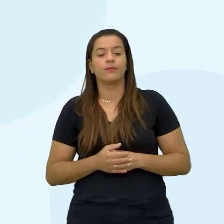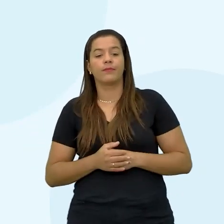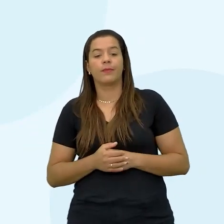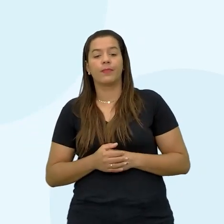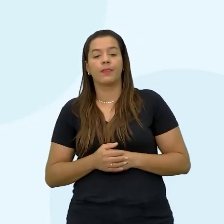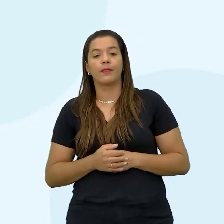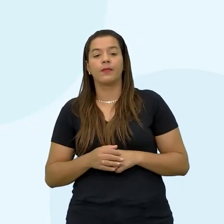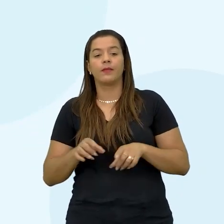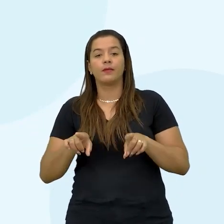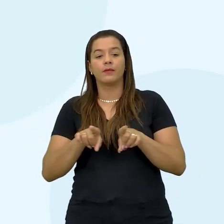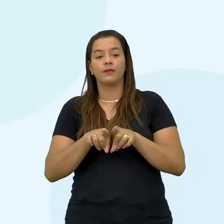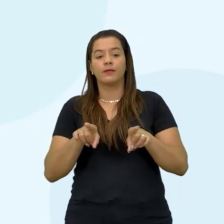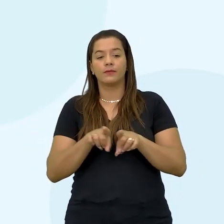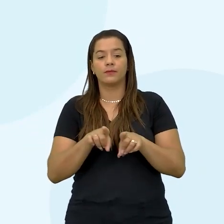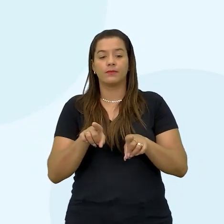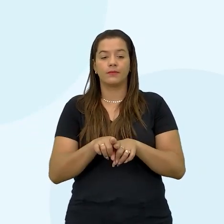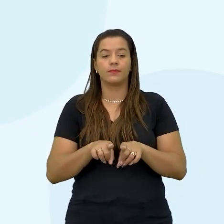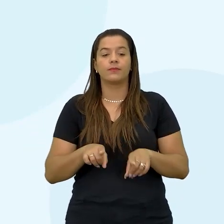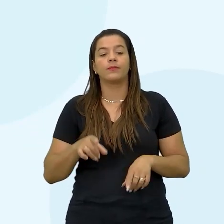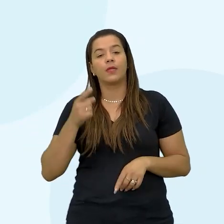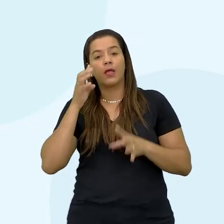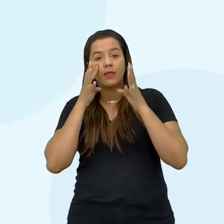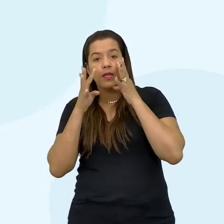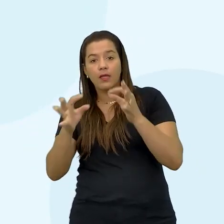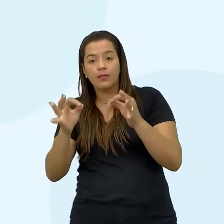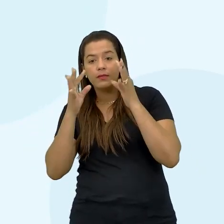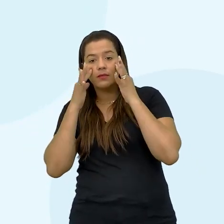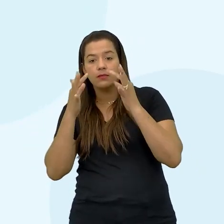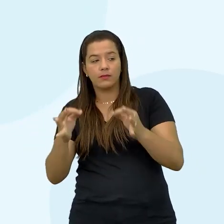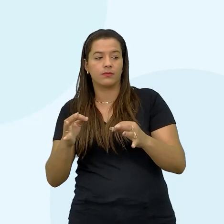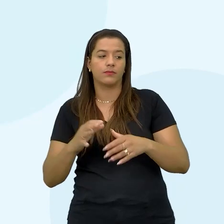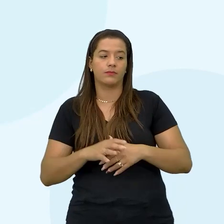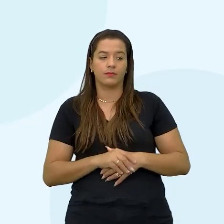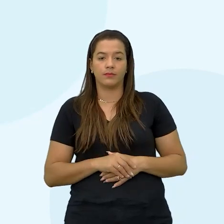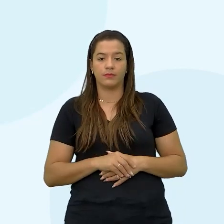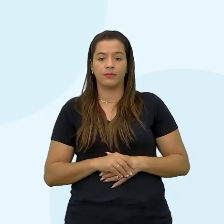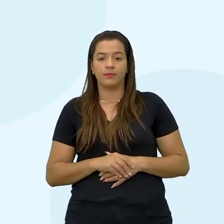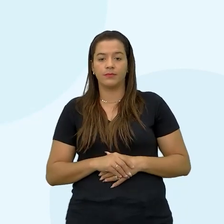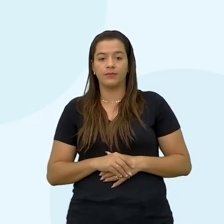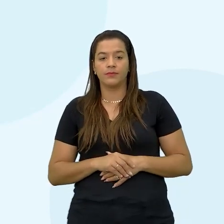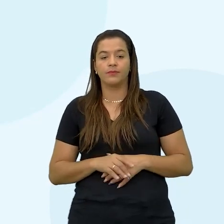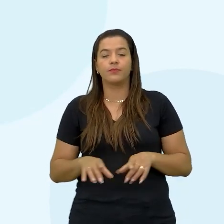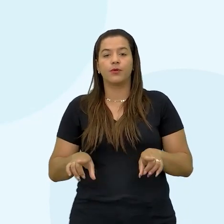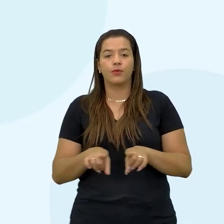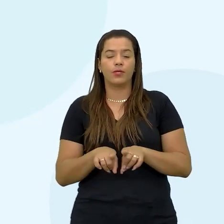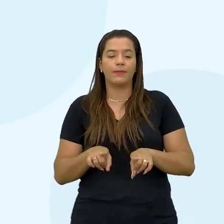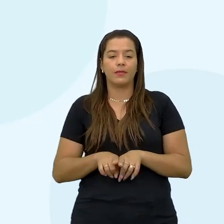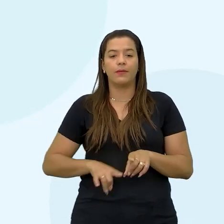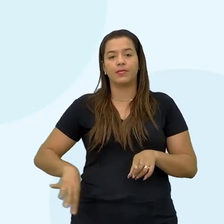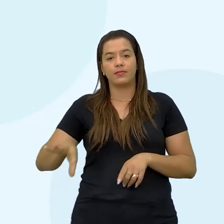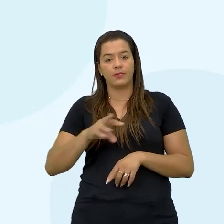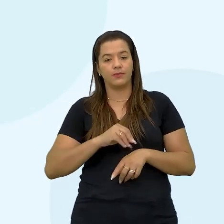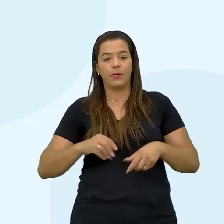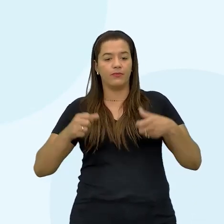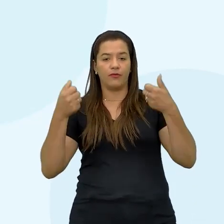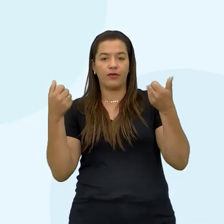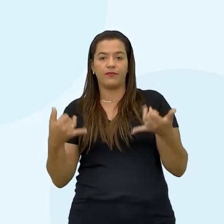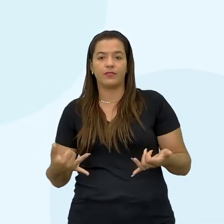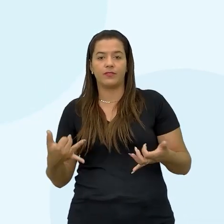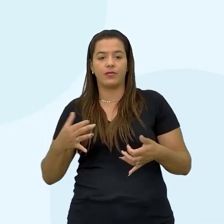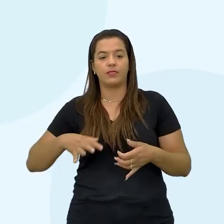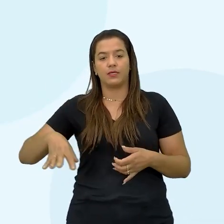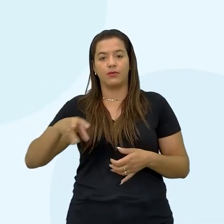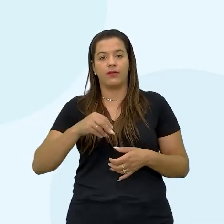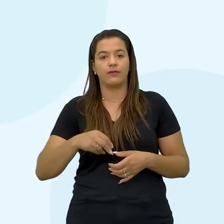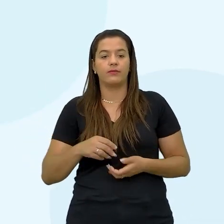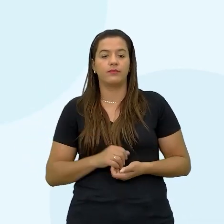Qual que é a última palavra, Gi? Dar atenção. Dar atenção, dar atenção. Perdi o slide novamente, perdão. Então, é isso. E o professor, qual